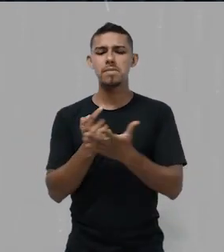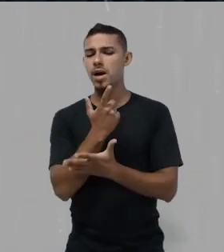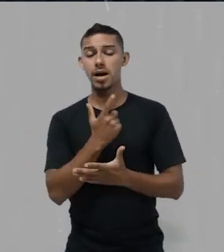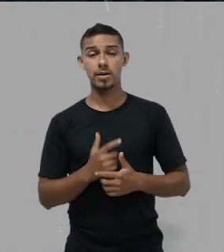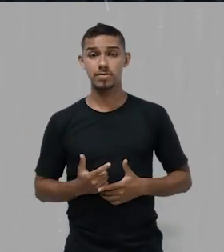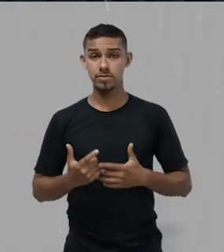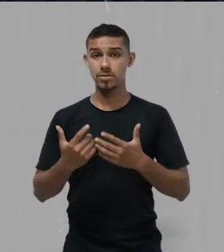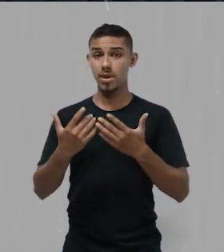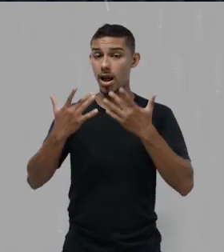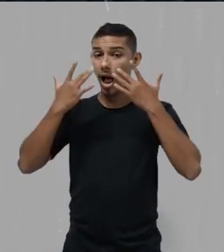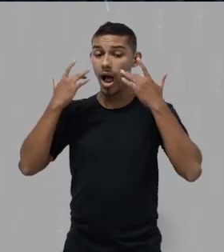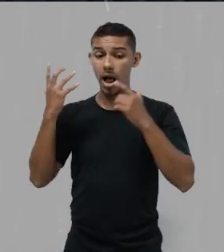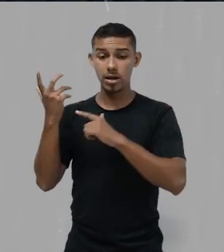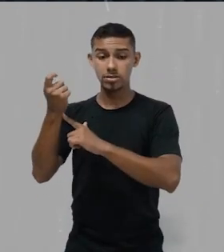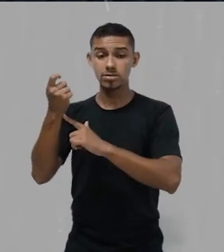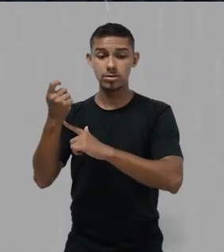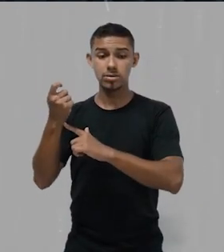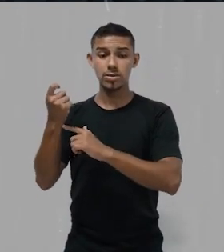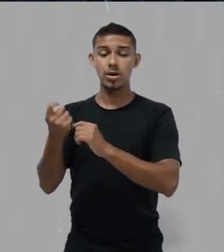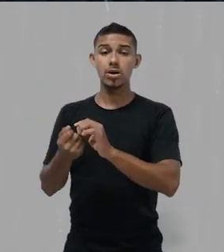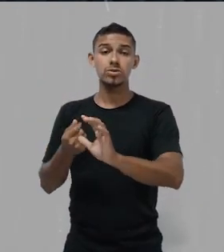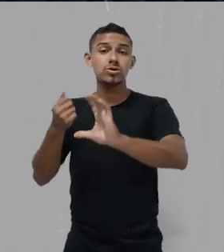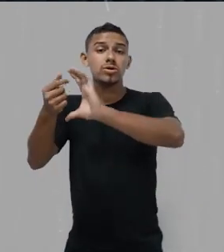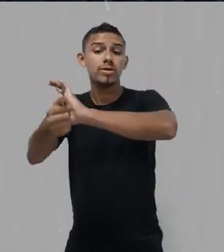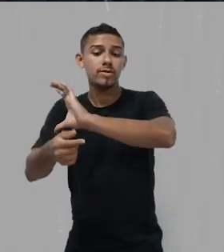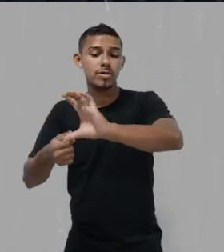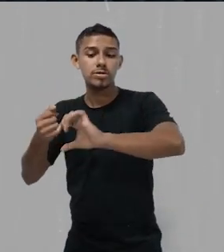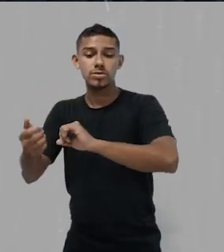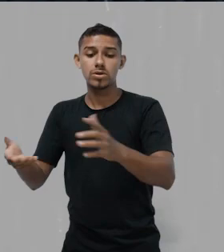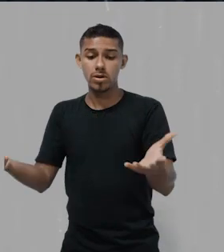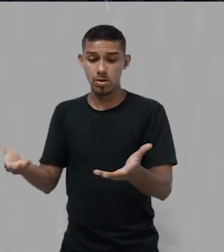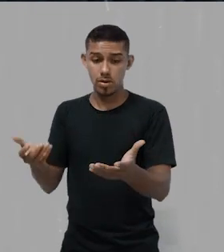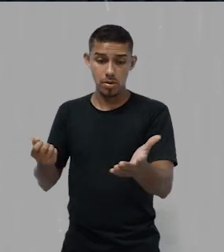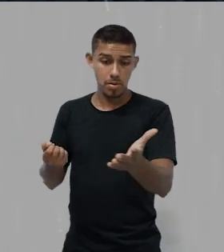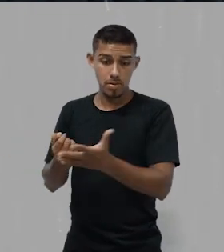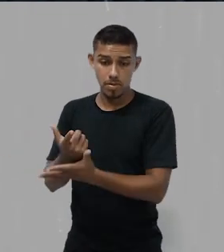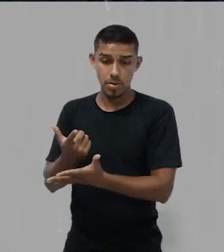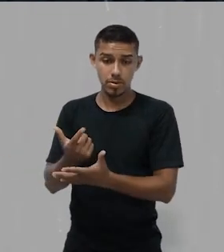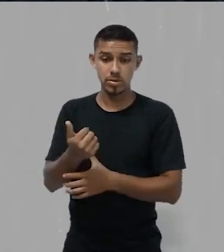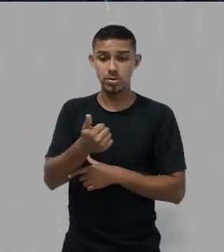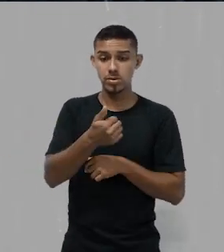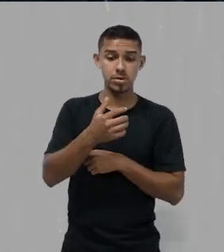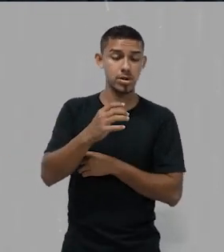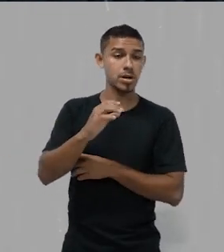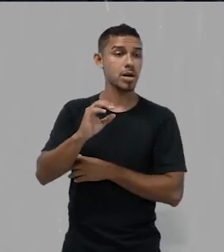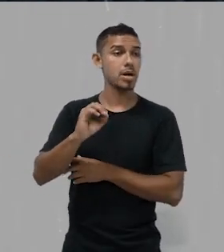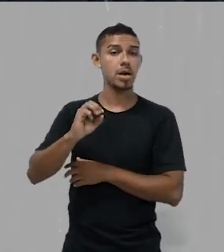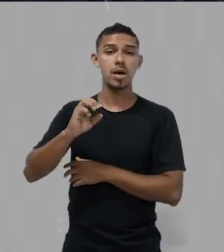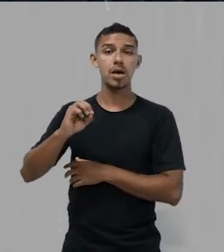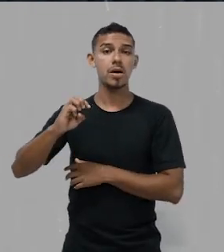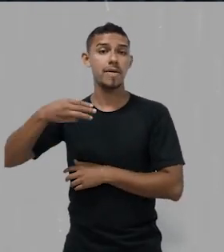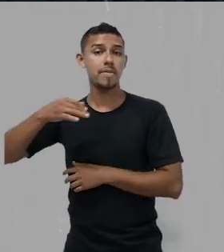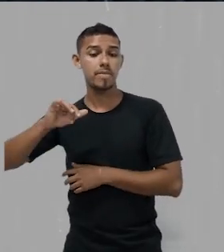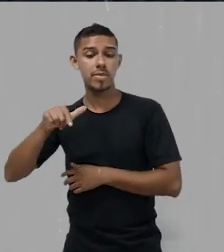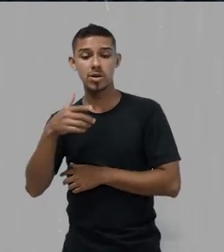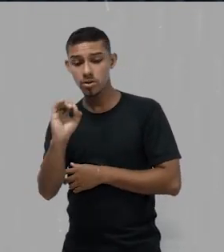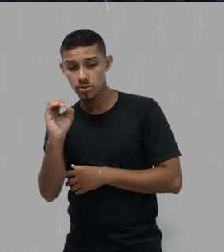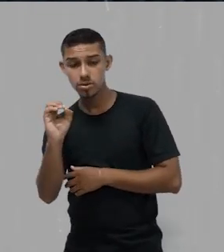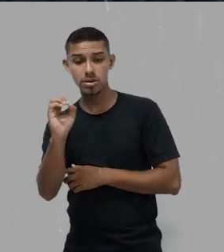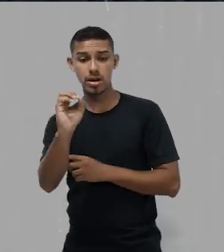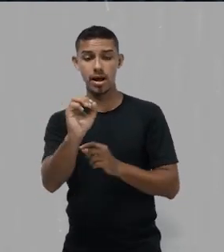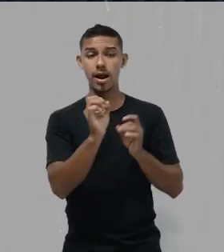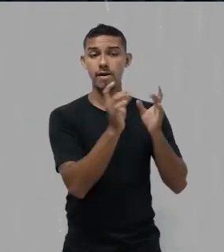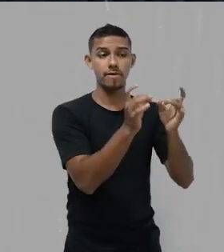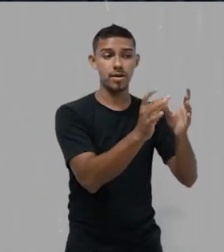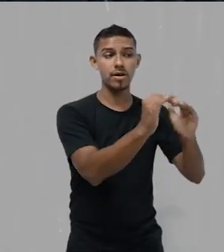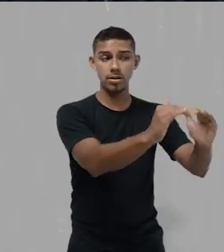quadros, obras de arte, são investimentos. Então, a pessoa compra por 100 milhões de dólares, ela vende por o dobro do preço. Então, ela está investindo em alguma coisa que tem